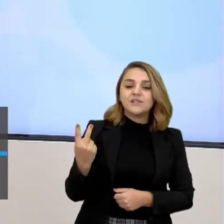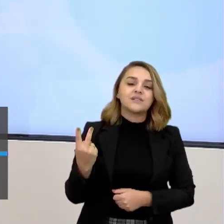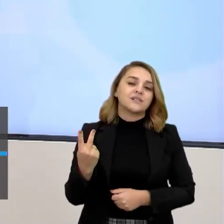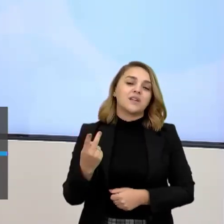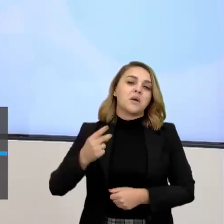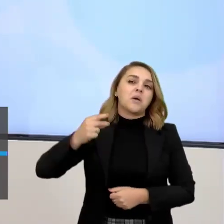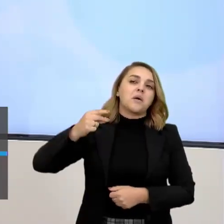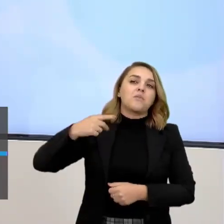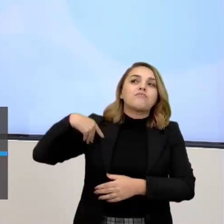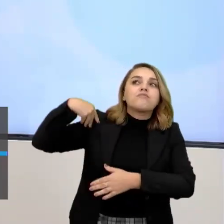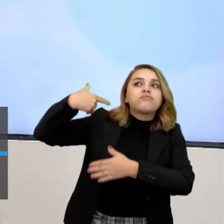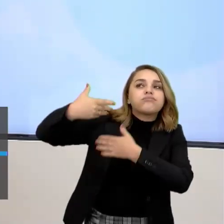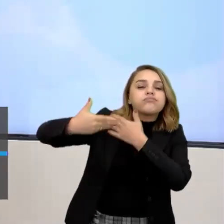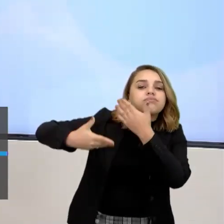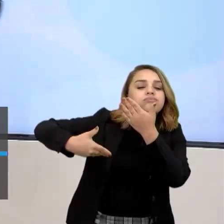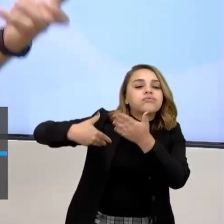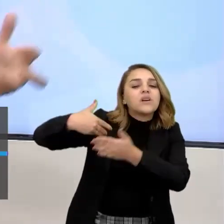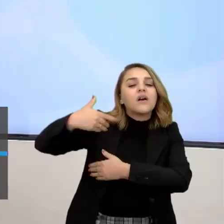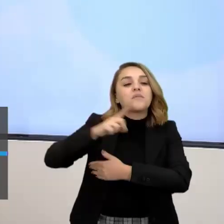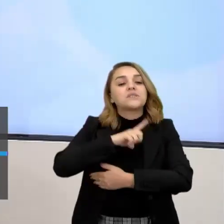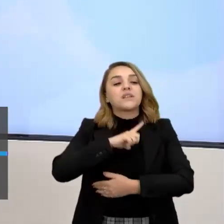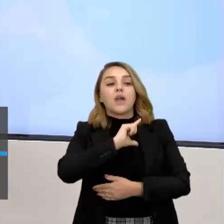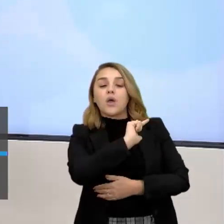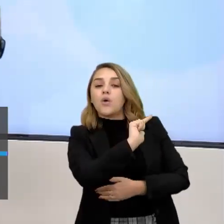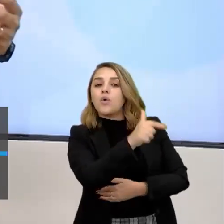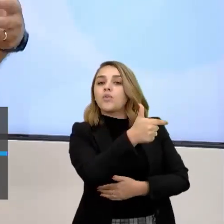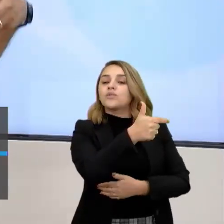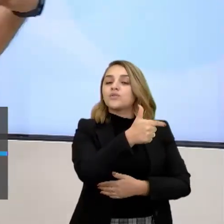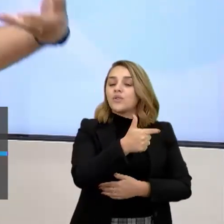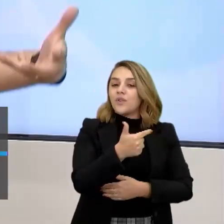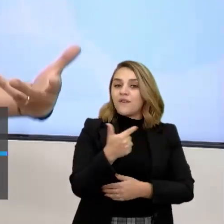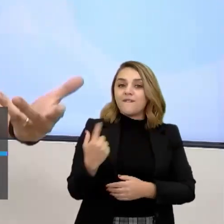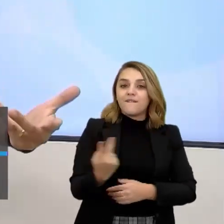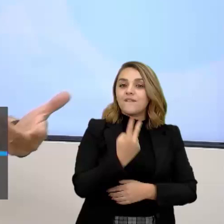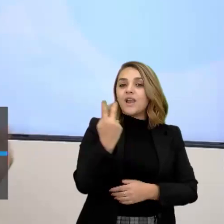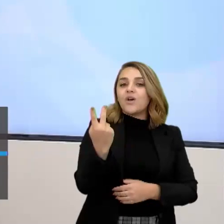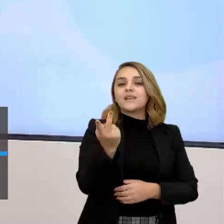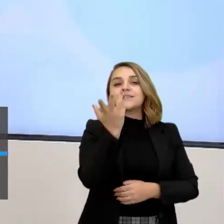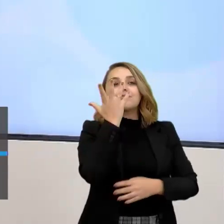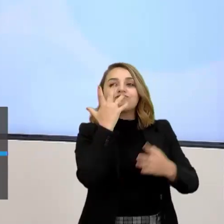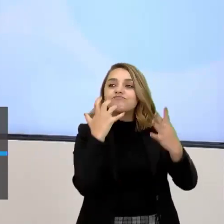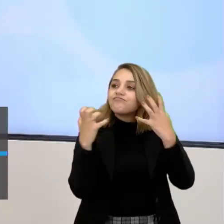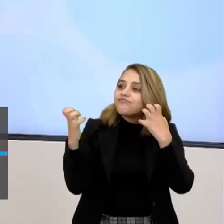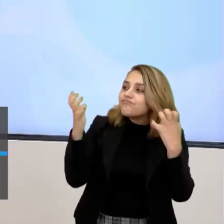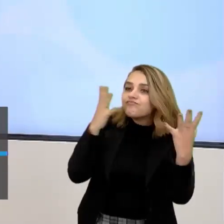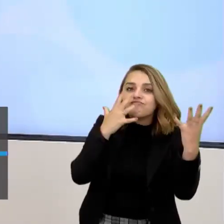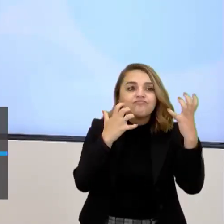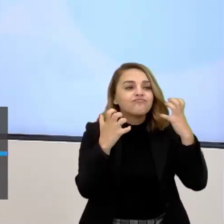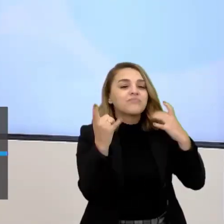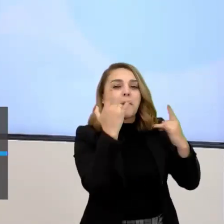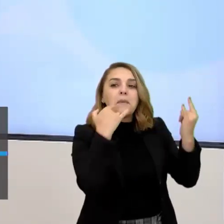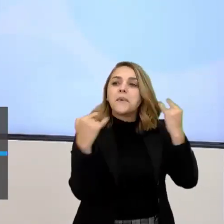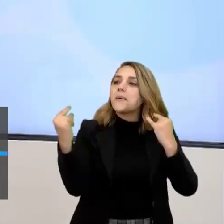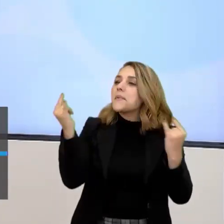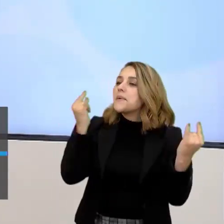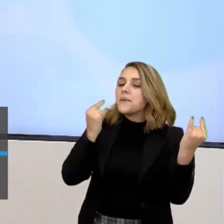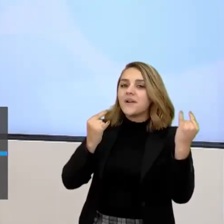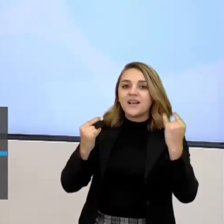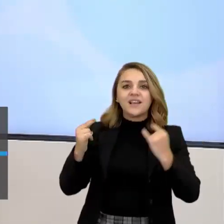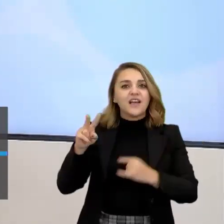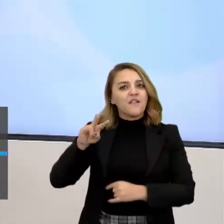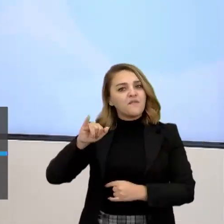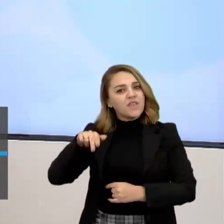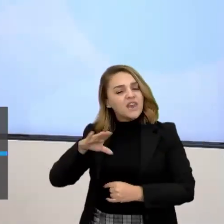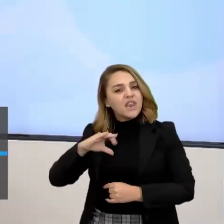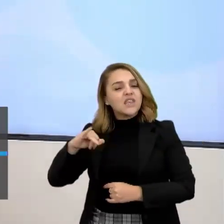assim, o passar do tempo, você tem um outro que valoriza muito as paixões da vida. Você tem lá o Vinícius de Moraes, que ele casou 8